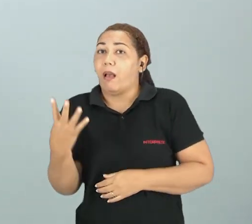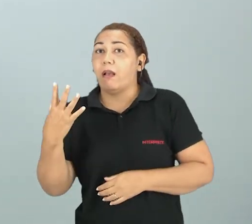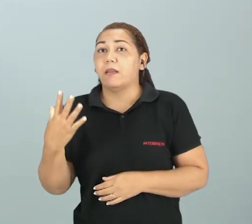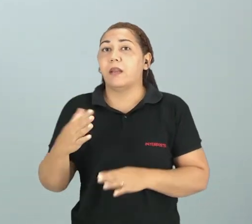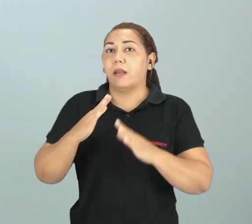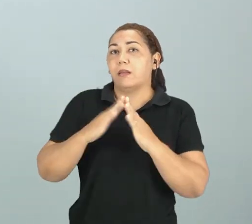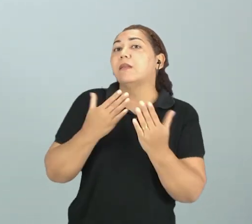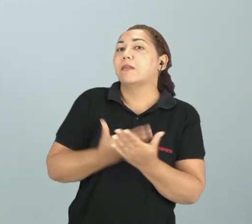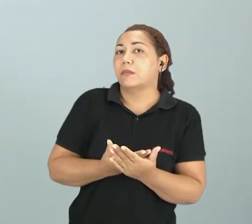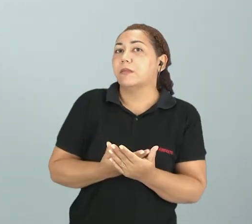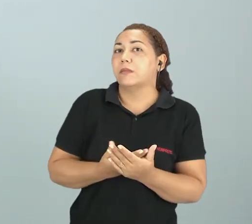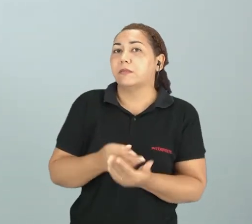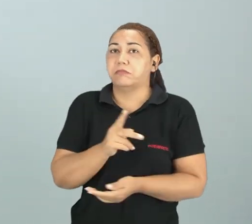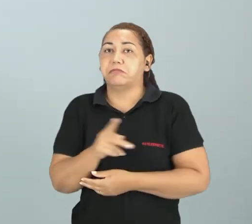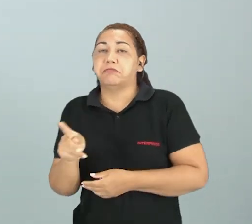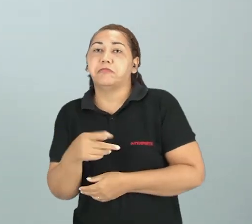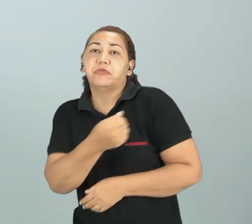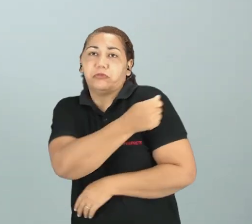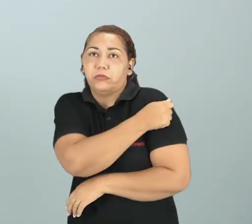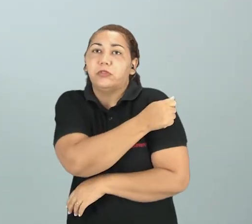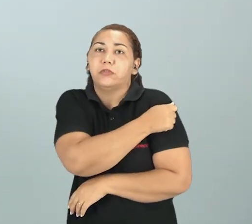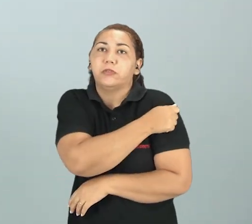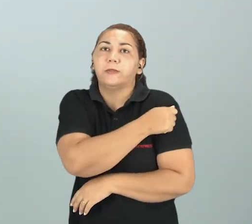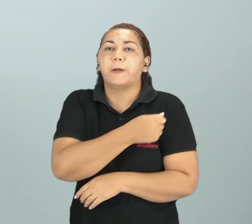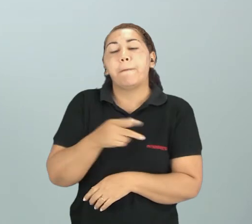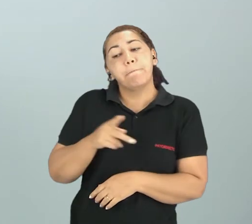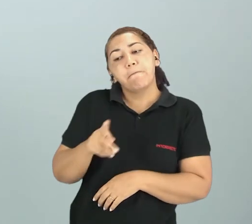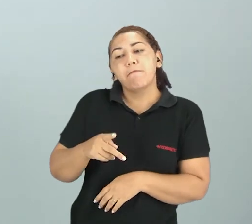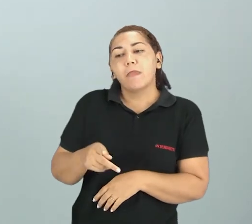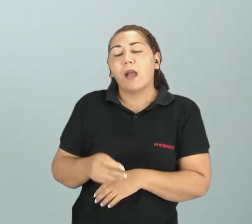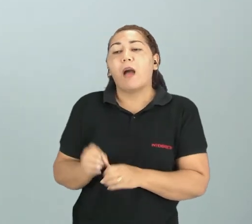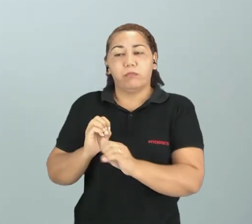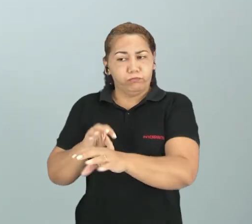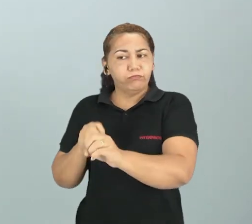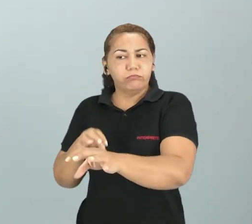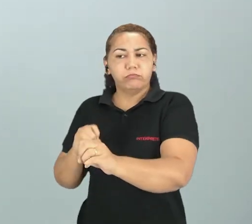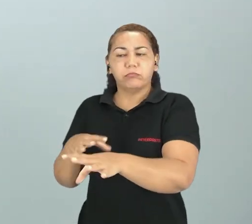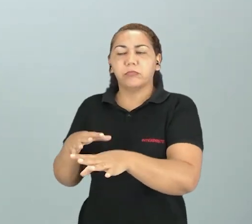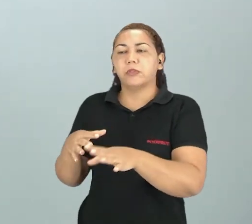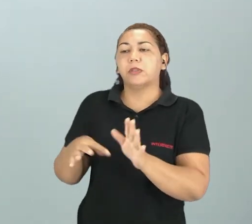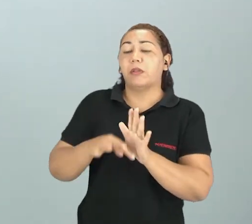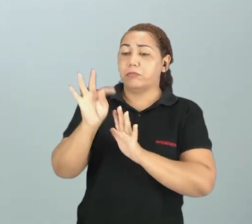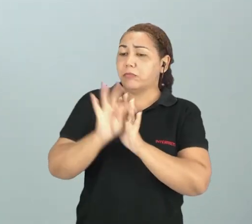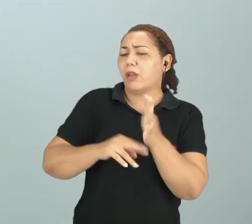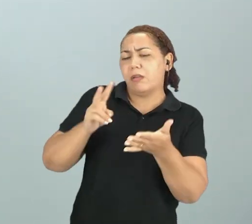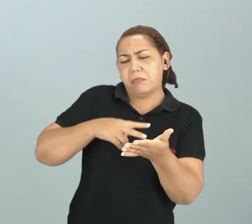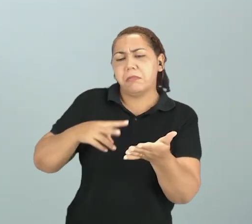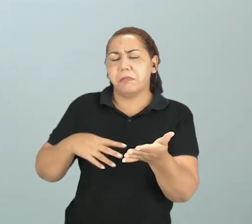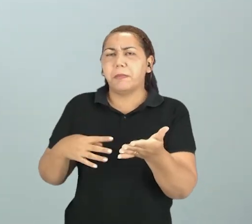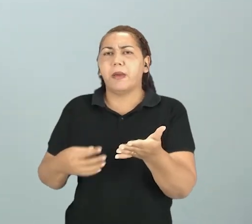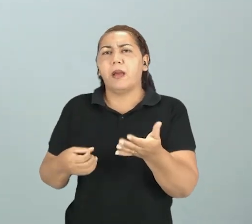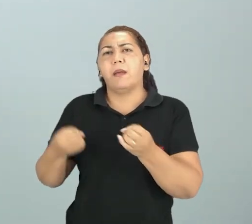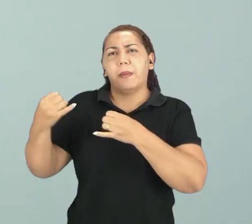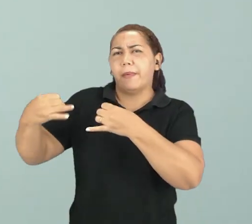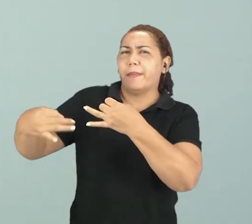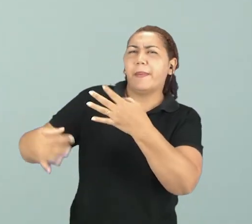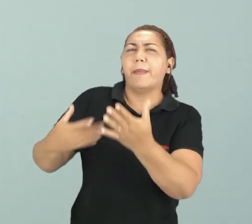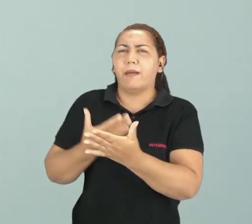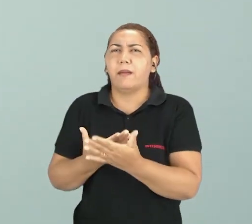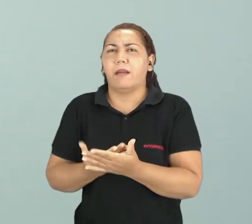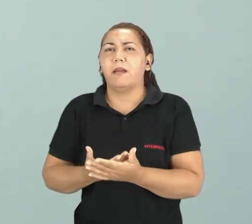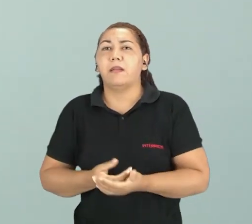alunos, nós professores. Nós estamos lá gesticulando algumas palavras, ou até mesmo lendo o texto, um colega vai ler, às vezes a forma